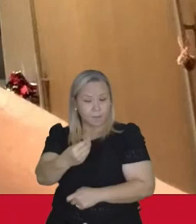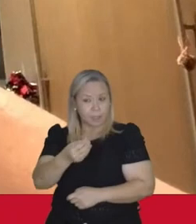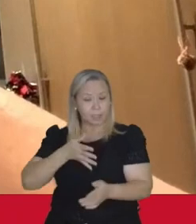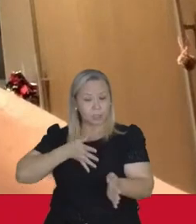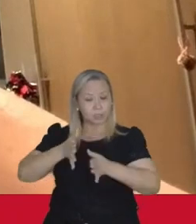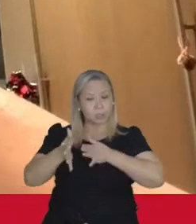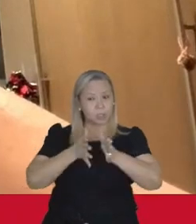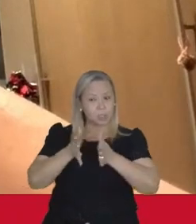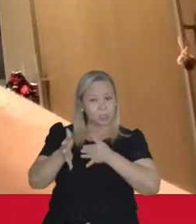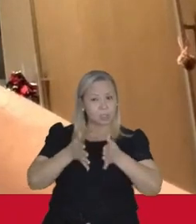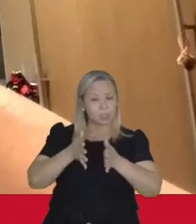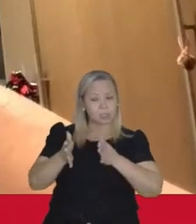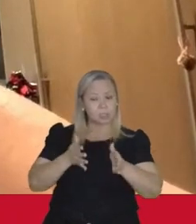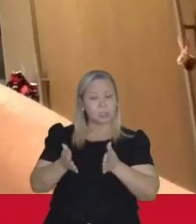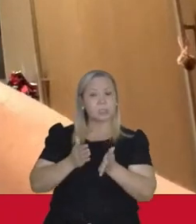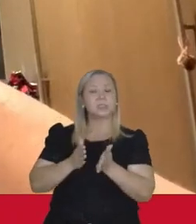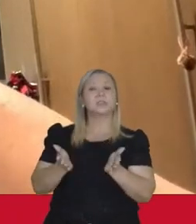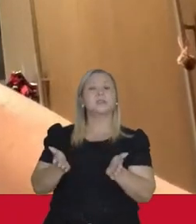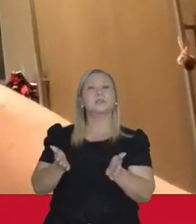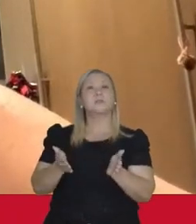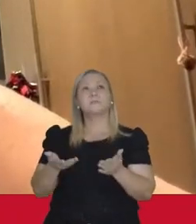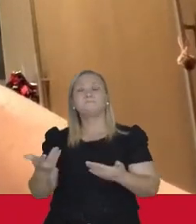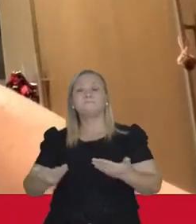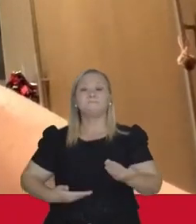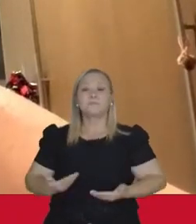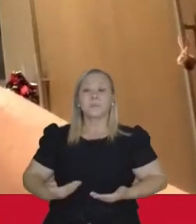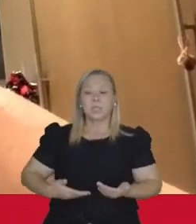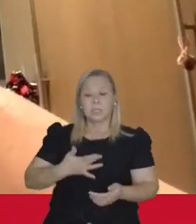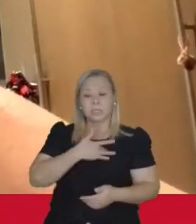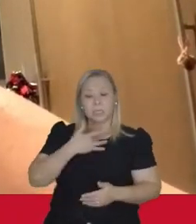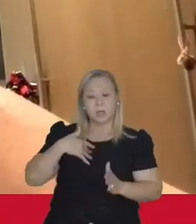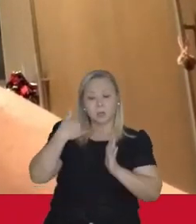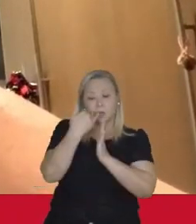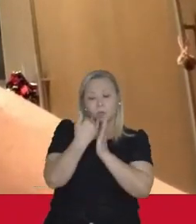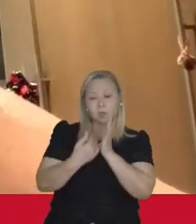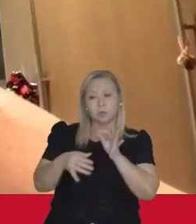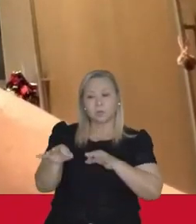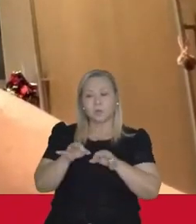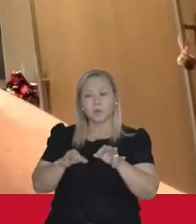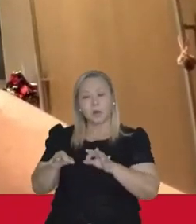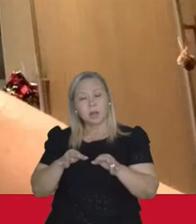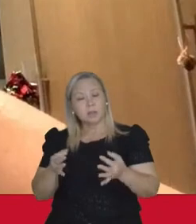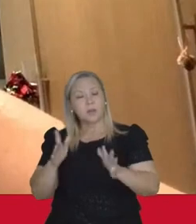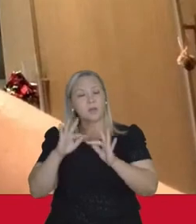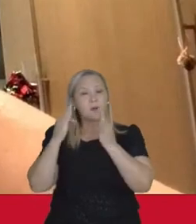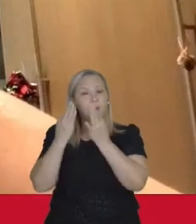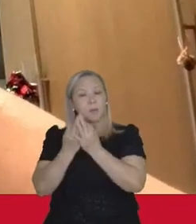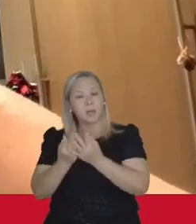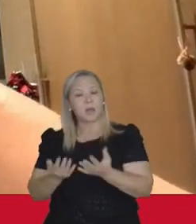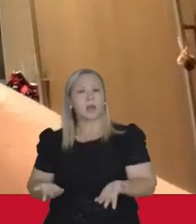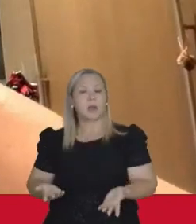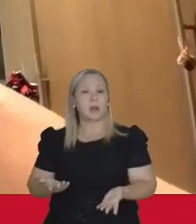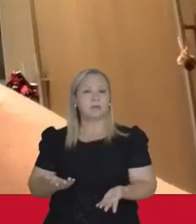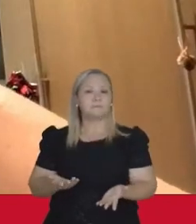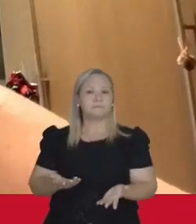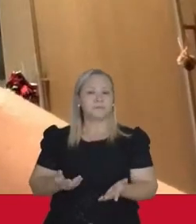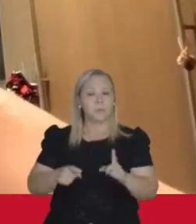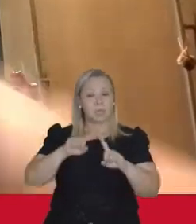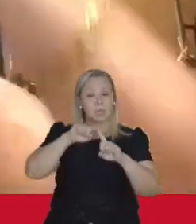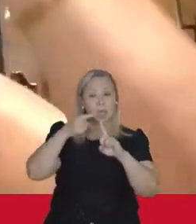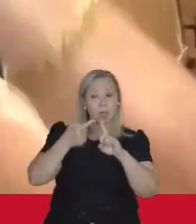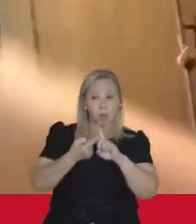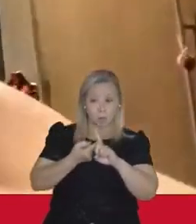acesso, né, aos serviços de saúde e aos programas de planejamento familiar e reprodução assistida,